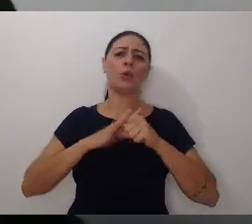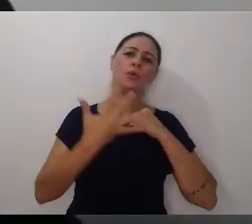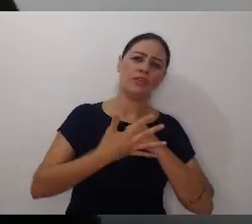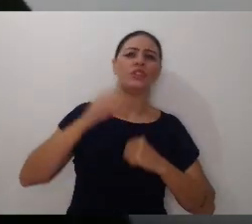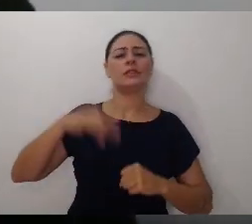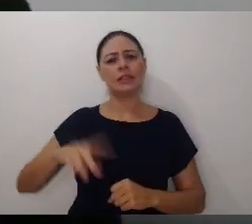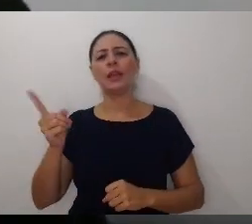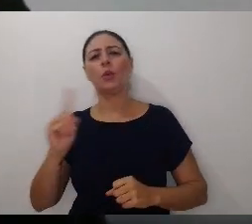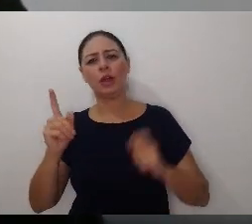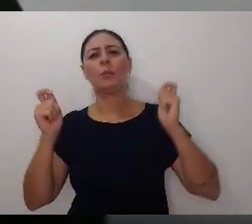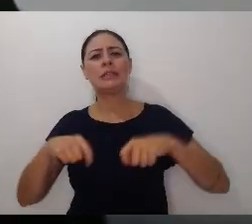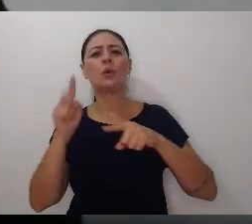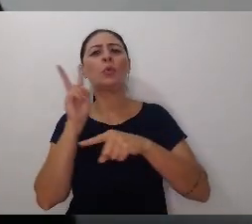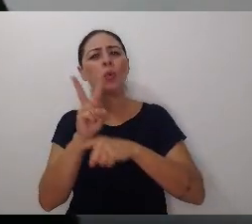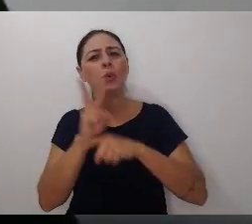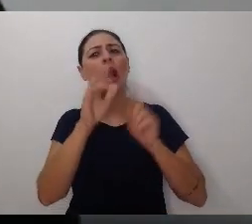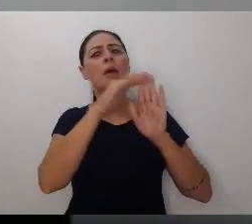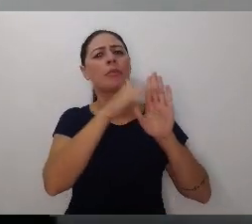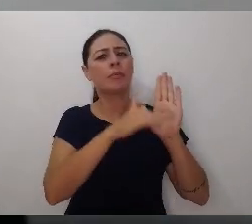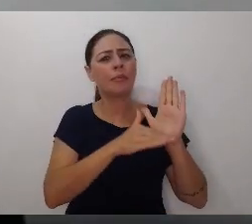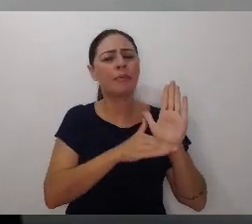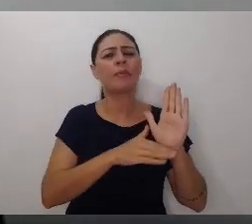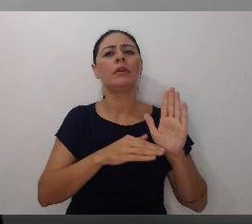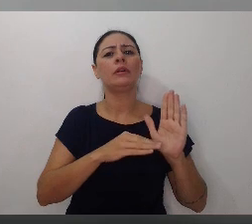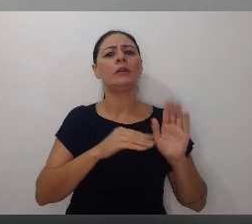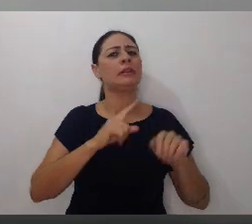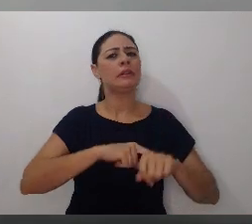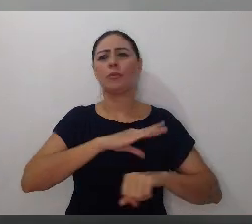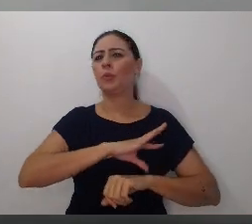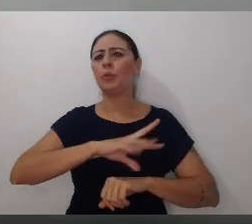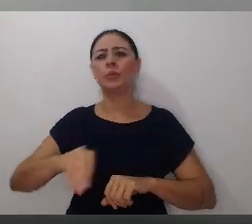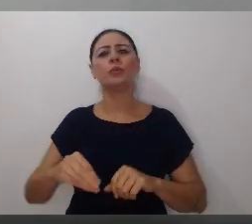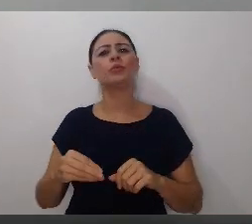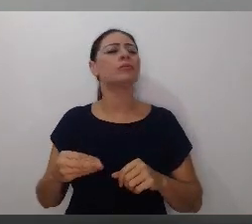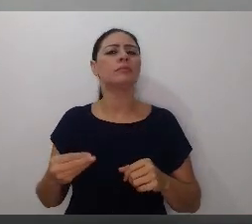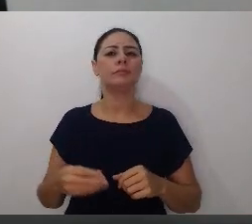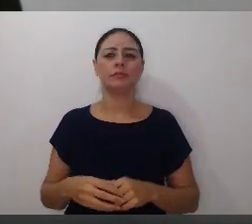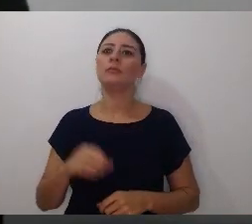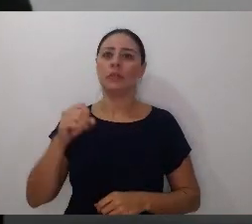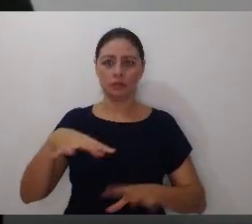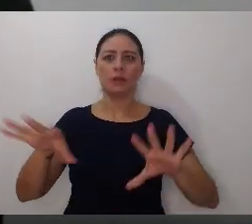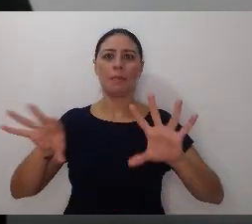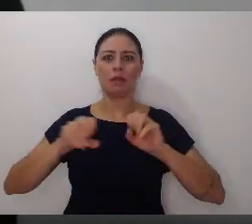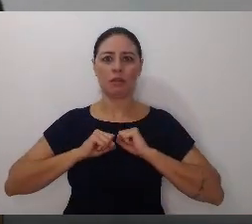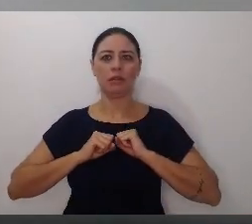Criança pequena pega? Quais os cuidados? Os pais têm que tomar todos os cuidados o tempo inteiro com eles?